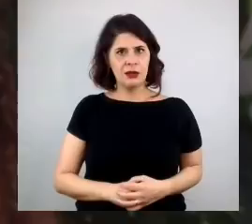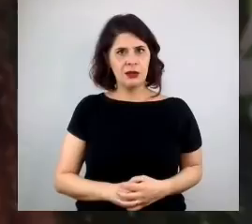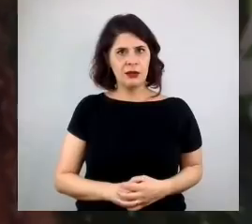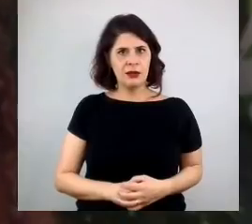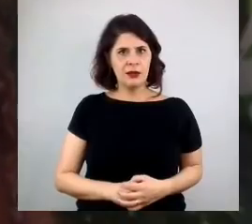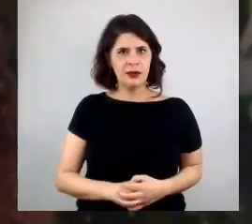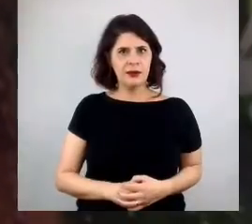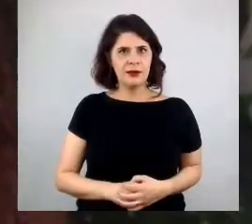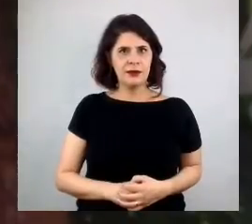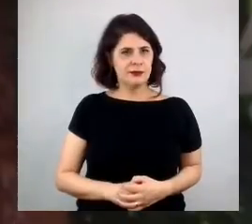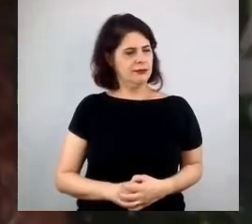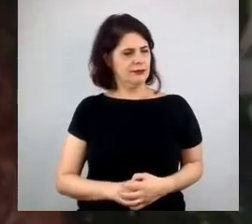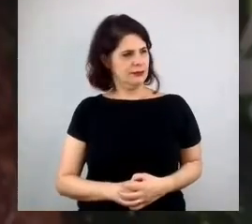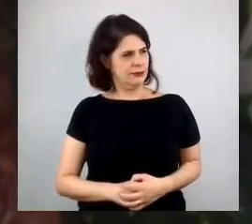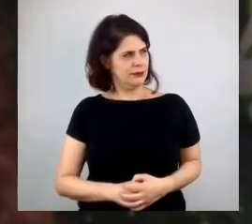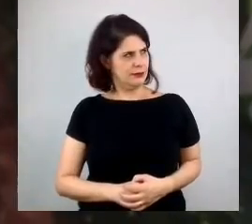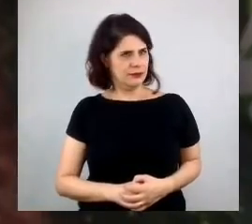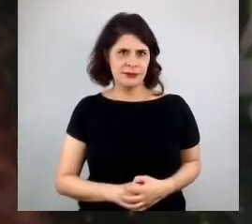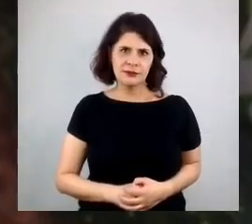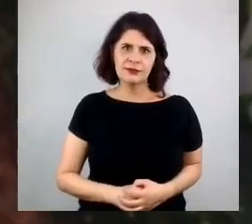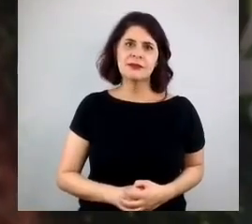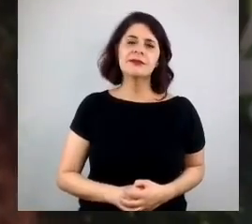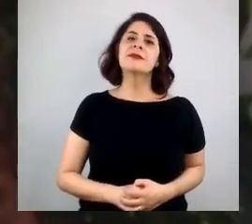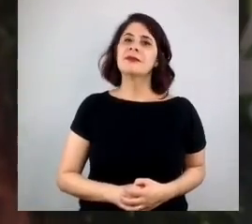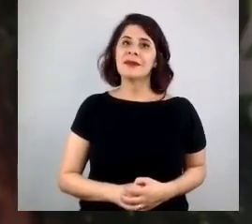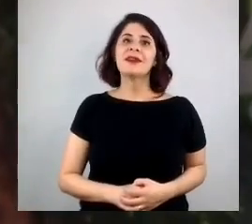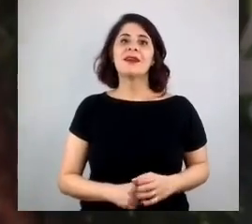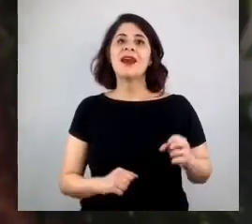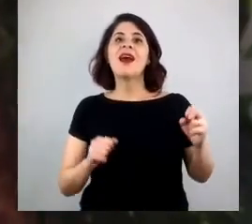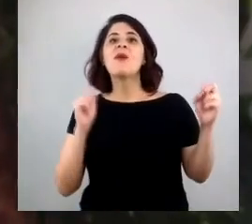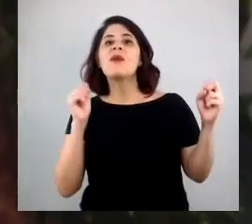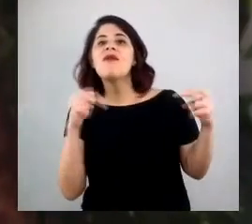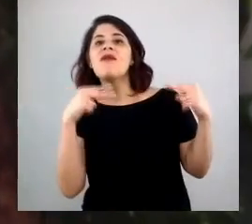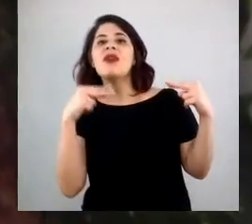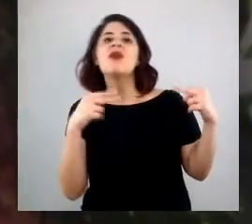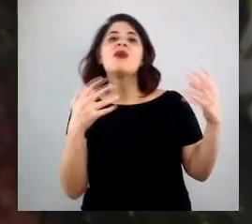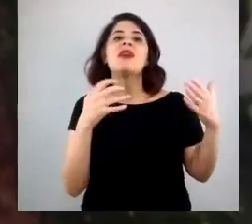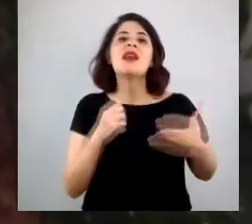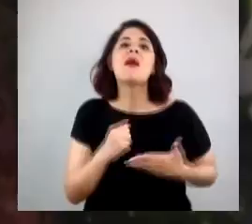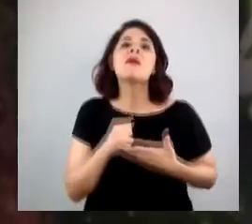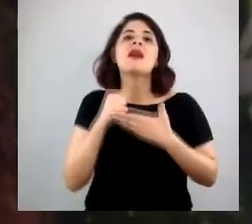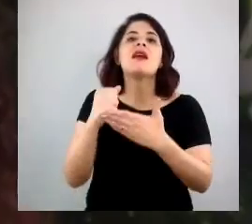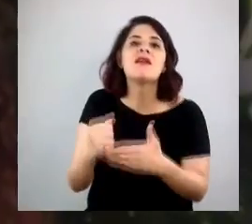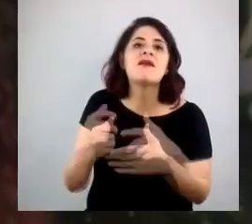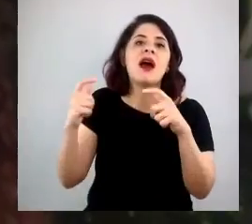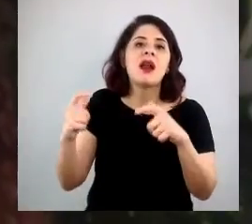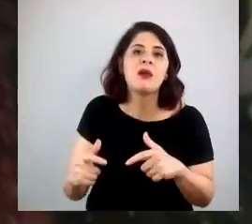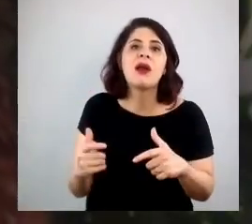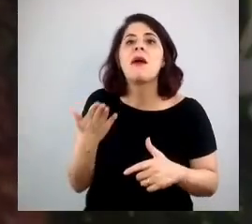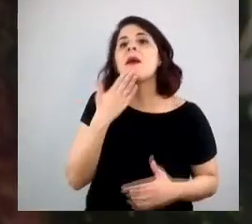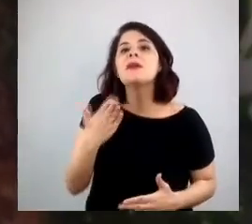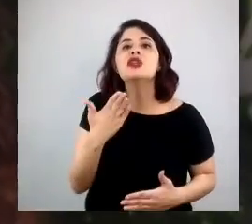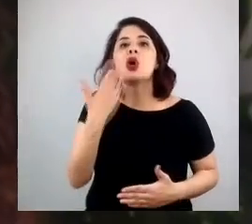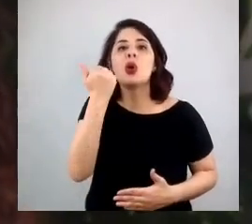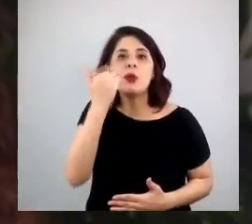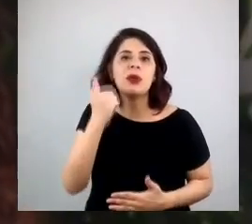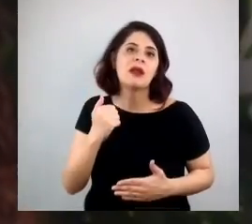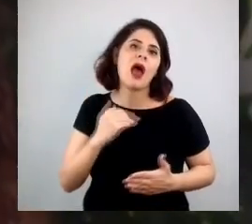Ela disse que tinha me visto no cruzeiro e que ia me levar no Diário da Noite para pedir auxílio para mim.